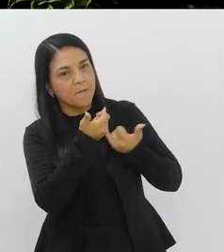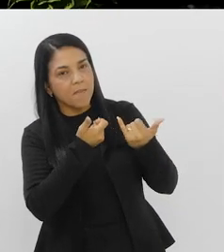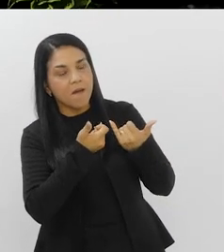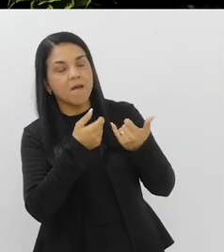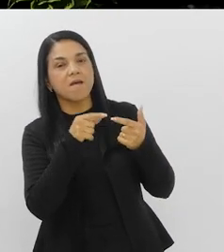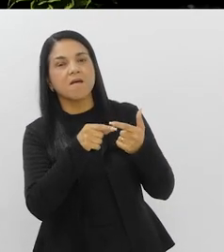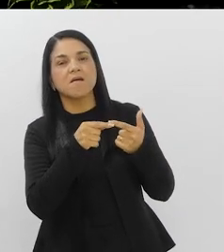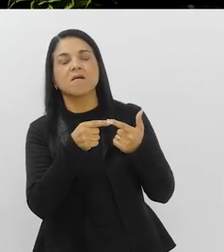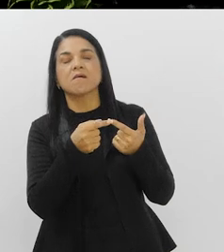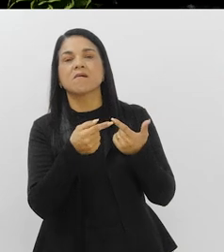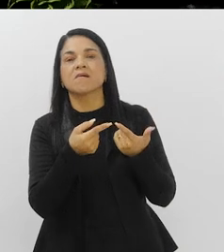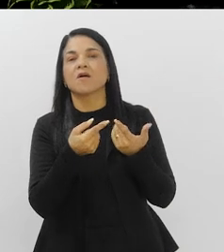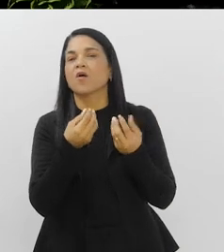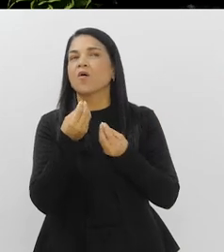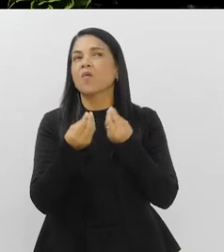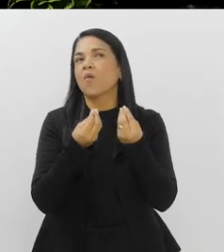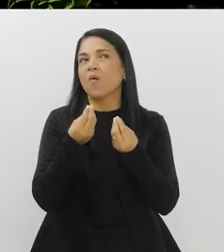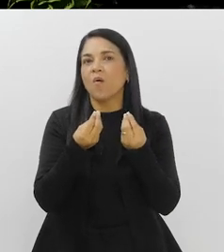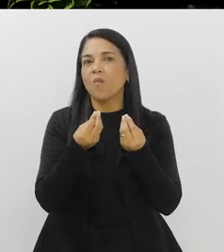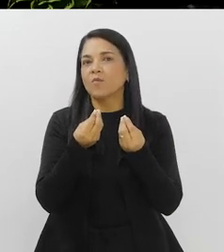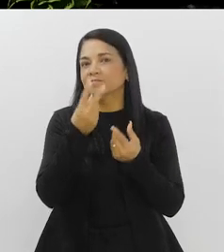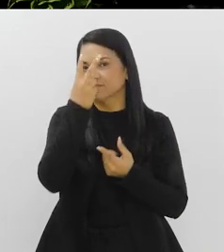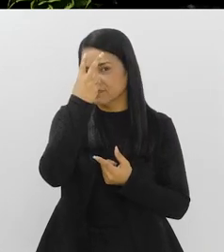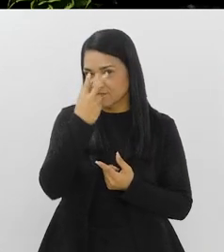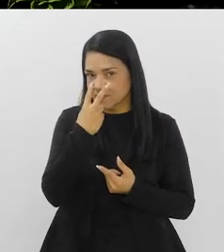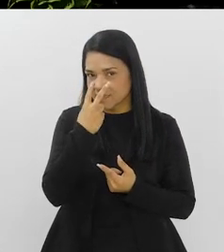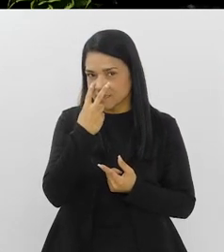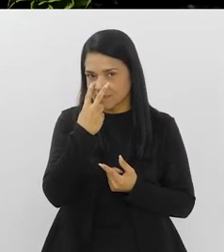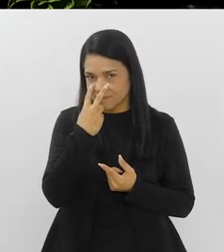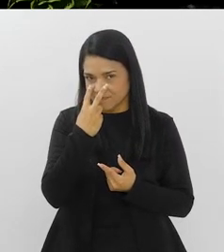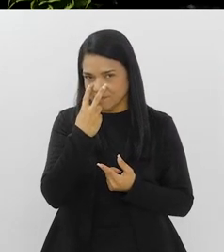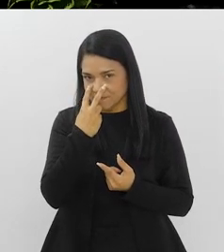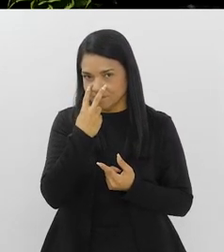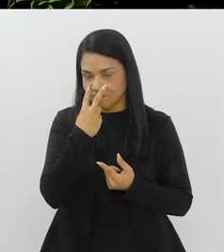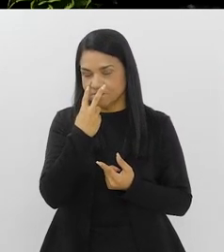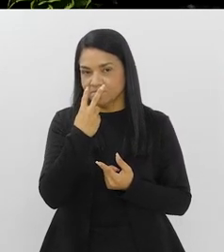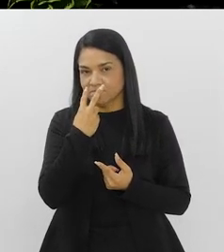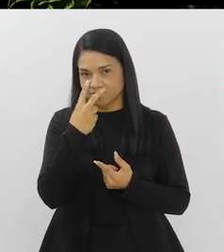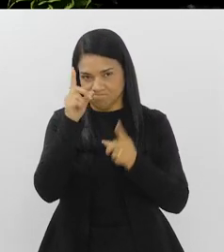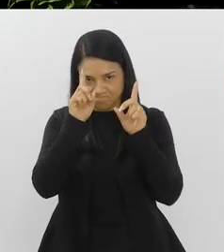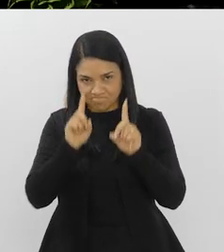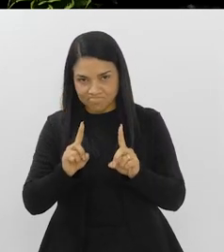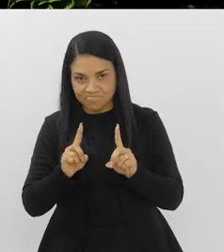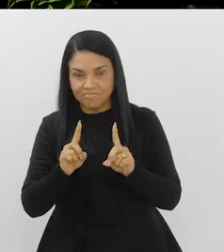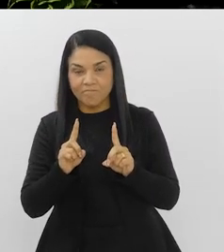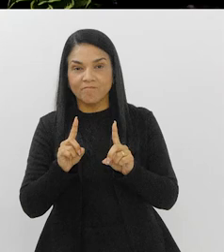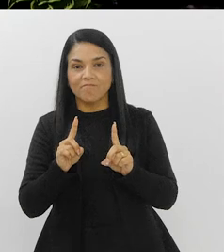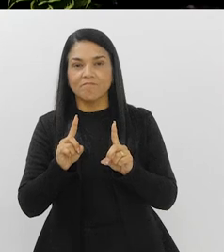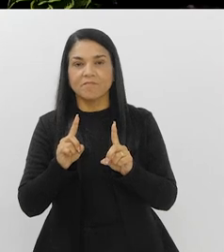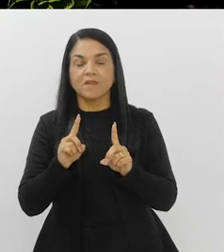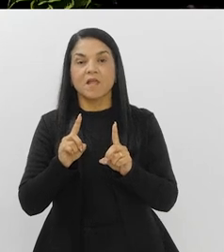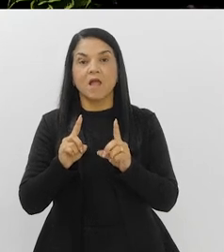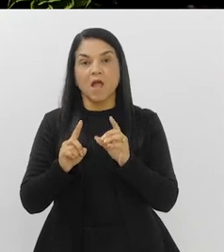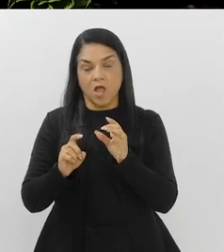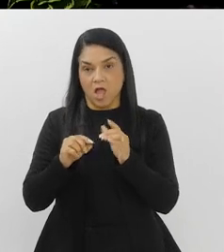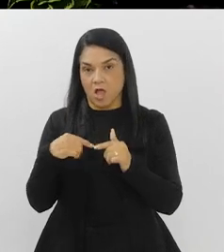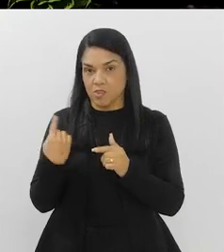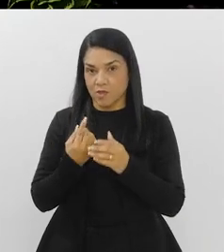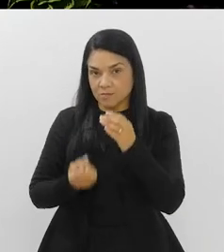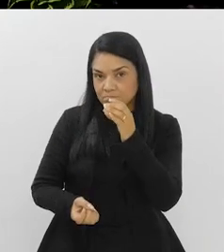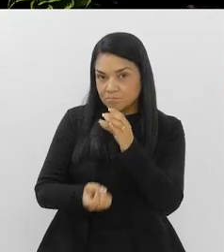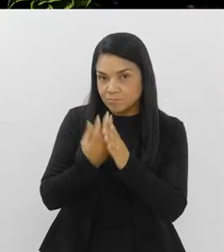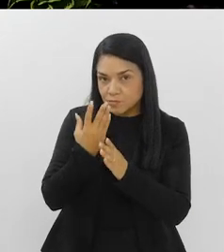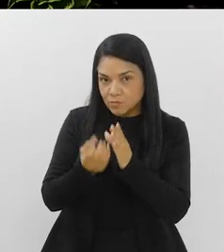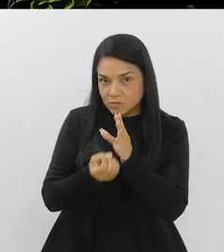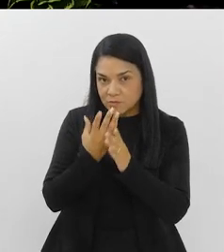Contasse um pouco sobre a sua deficiência né porque eh a nossa produção